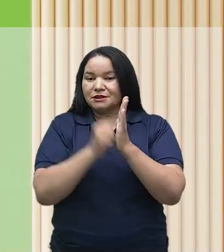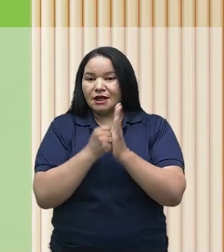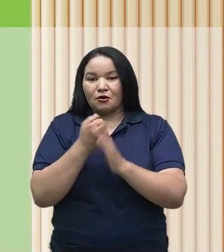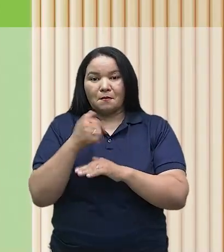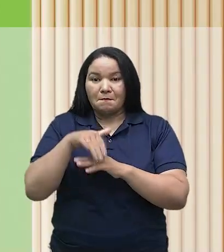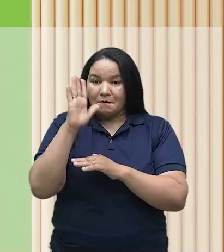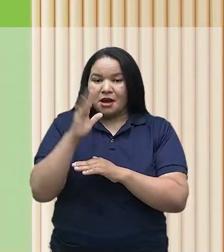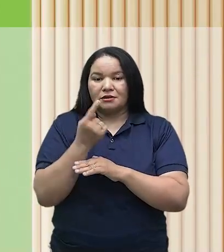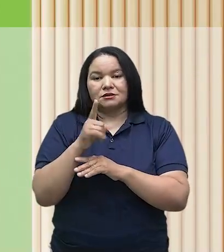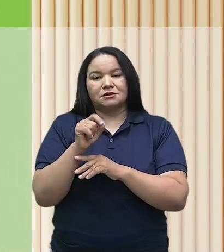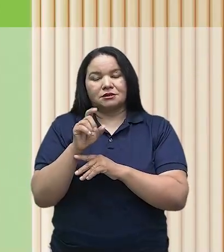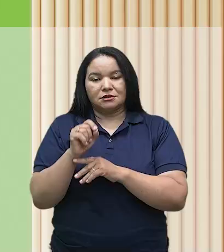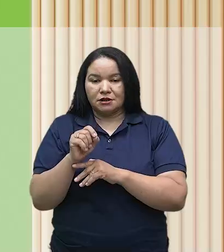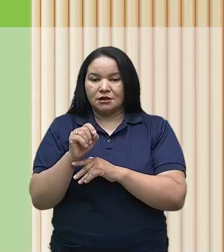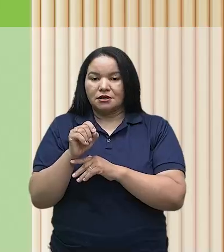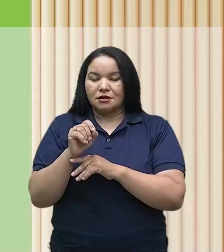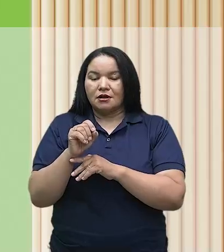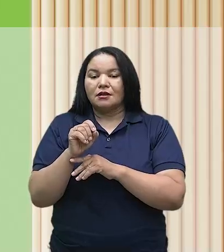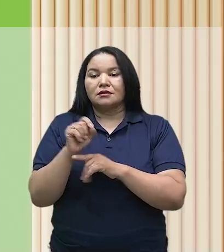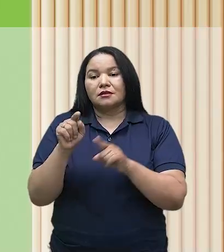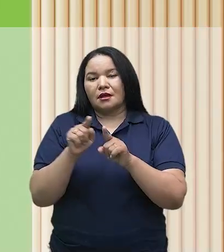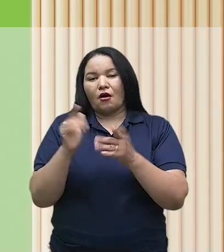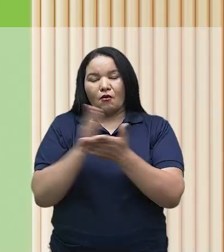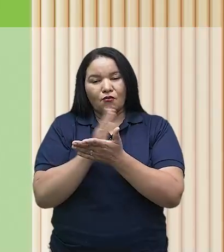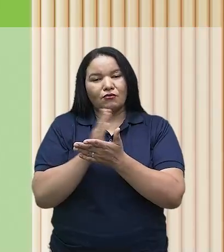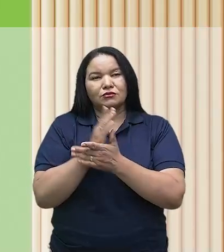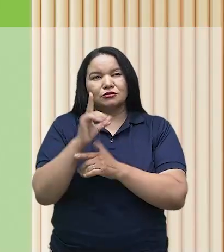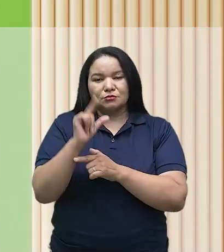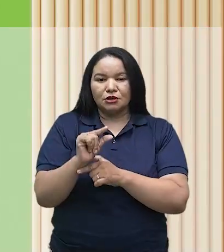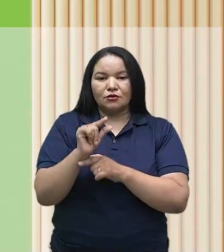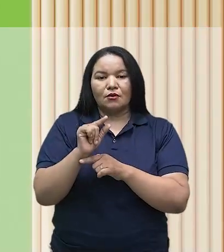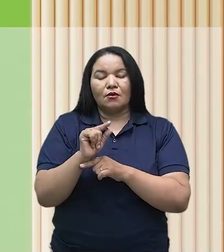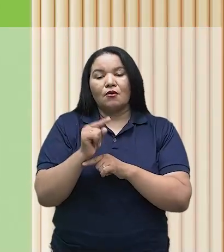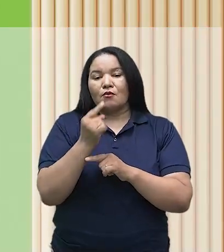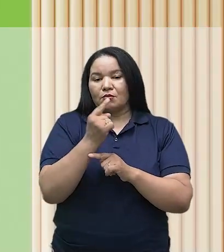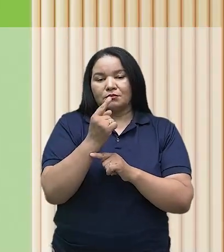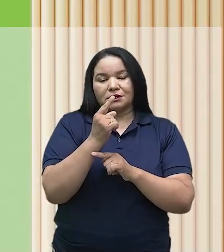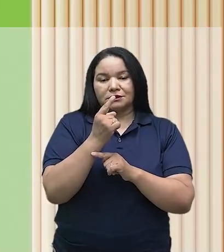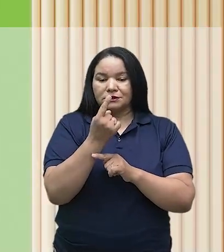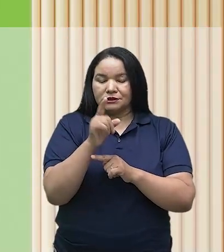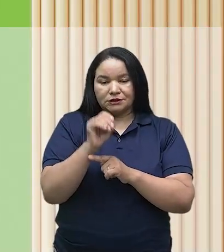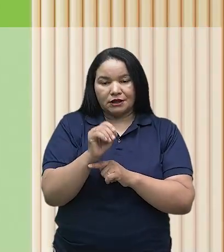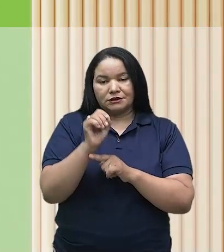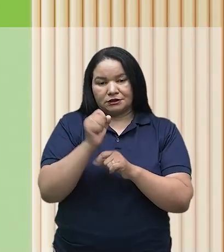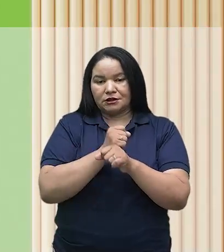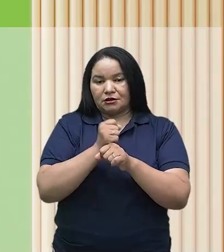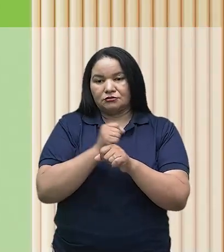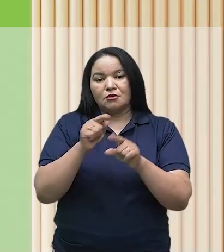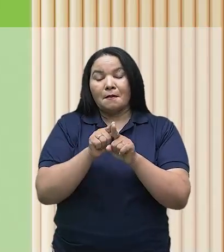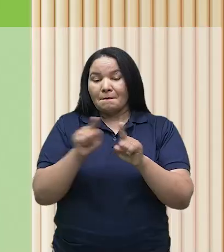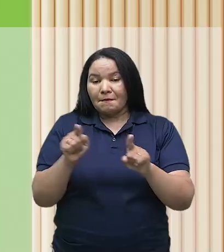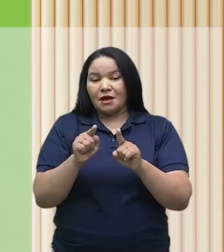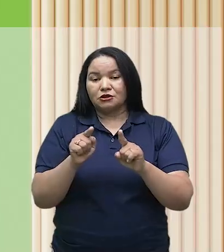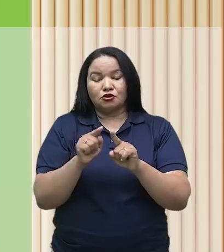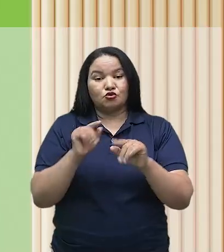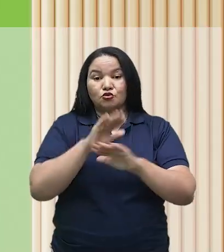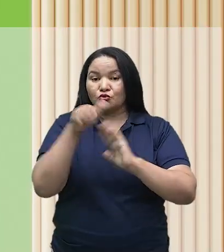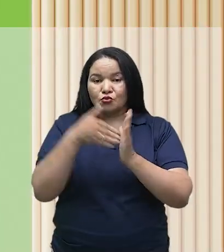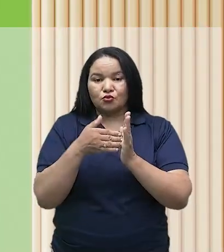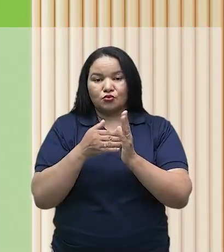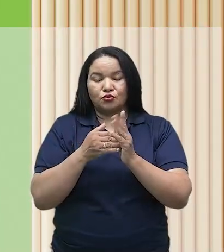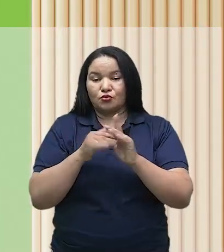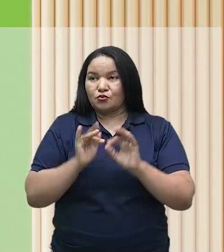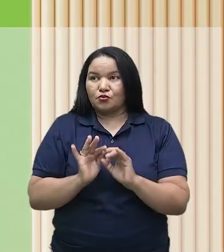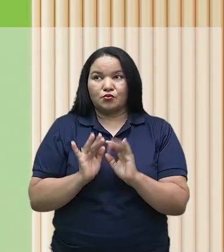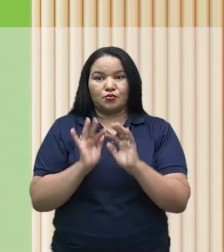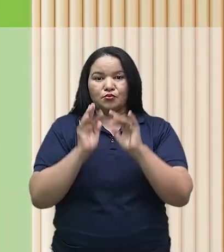100 anos, alguns têm uma vida até um pouco menor, que é cerca de uma década. Então, tudo que já está lançado na nossa atmosfera,